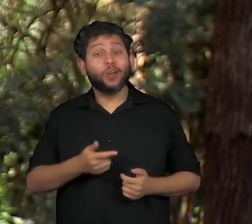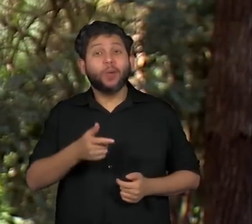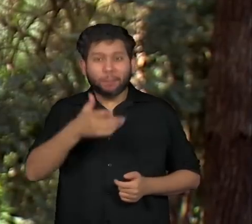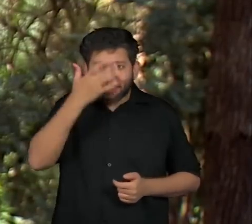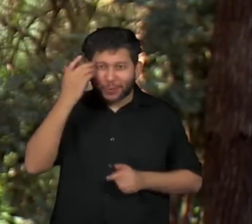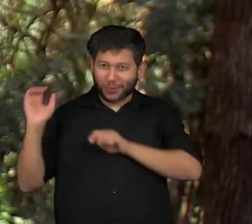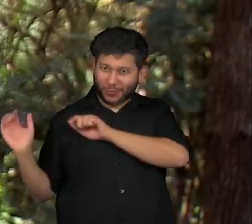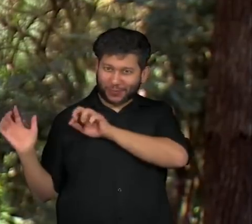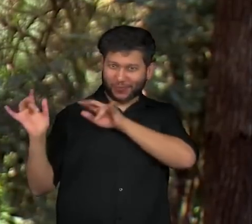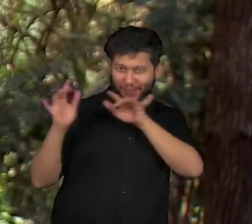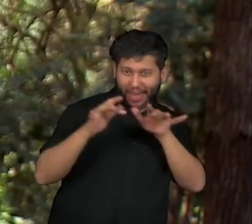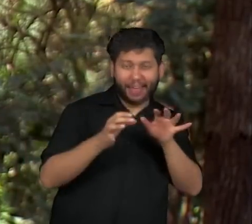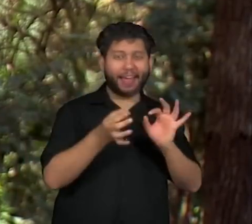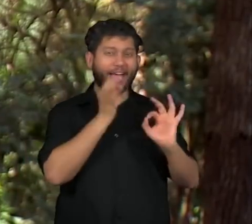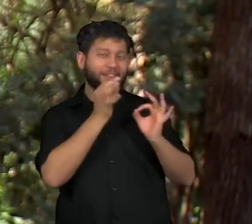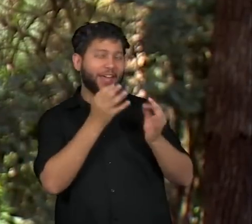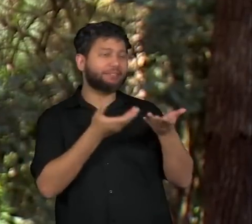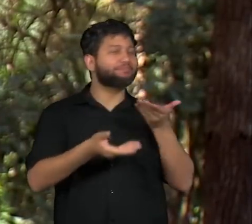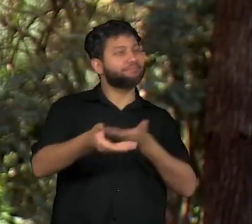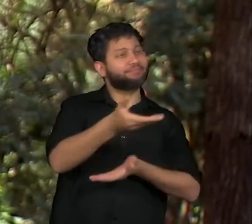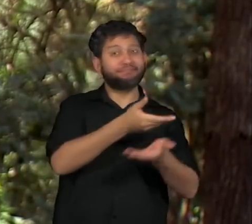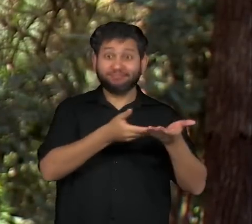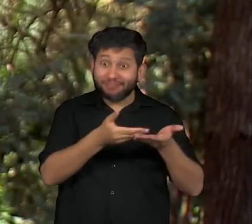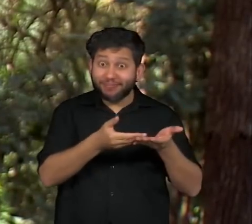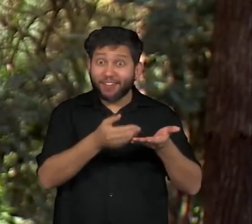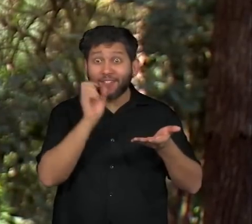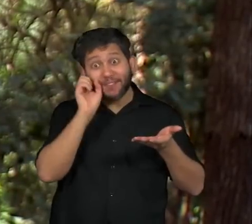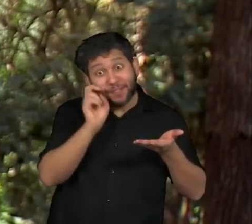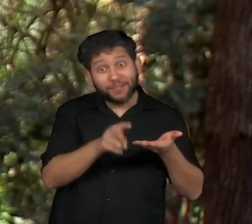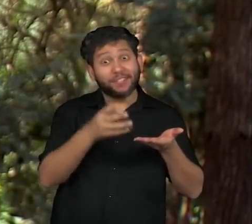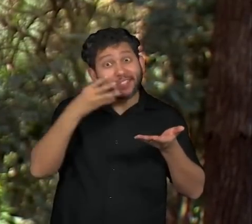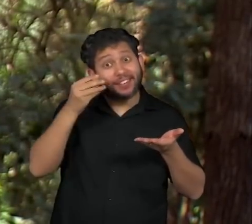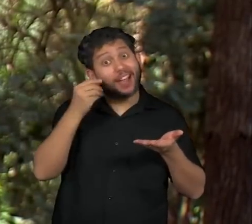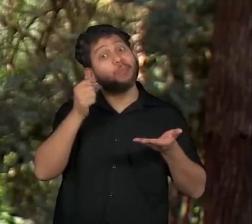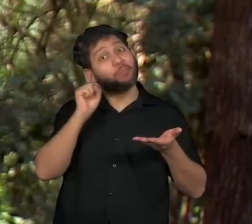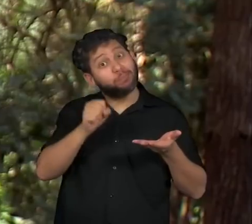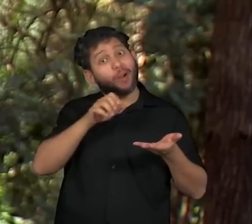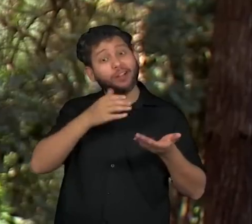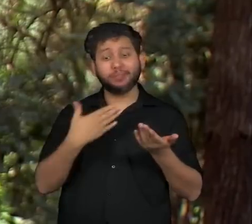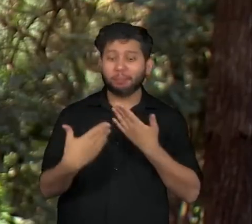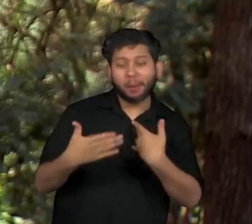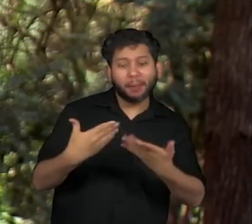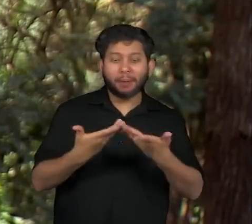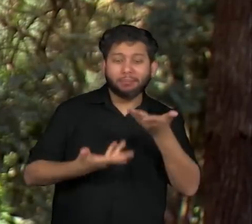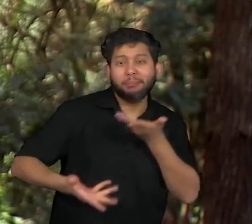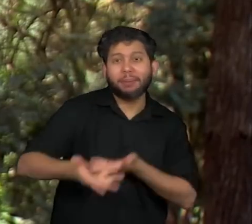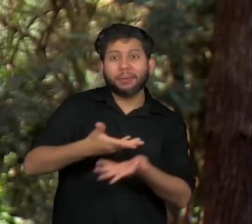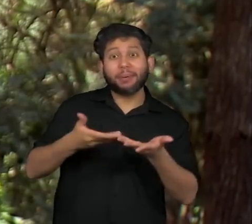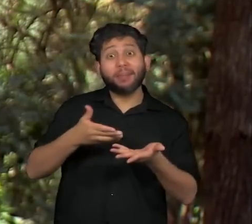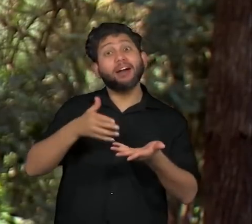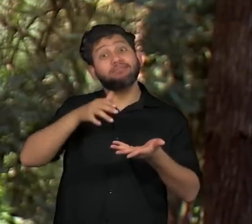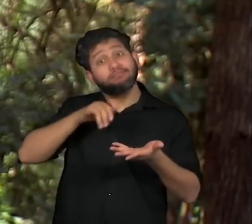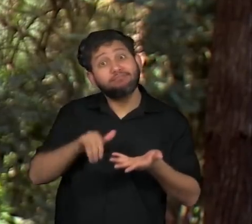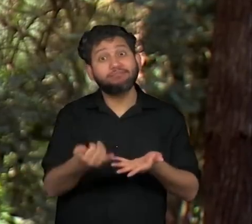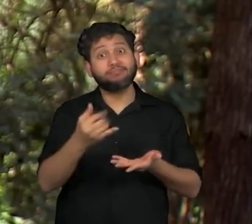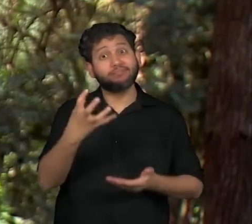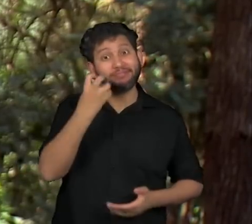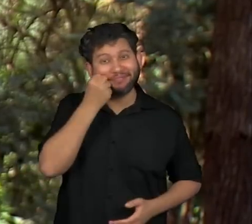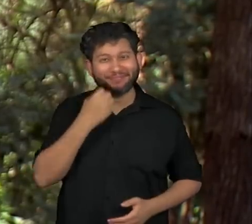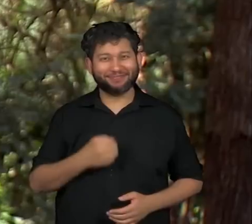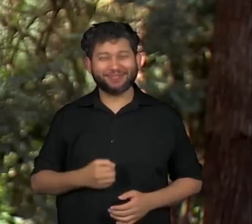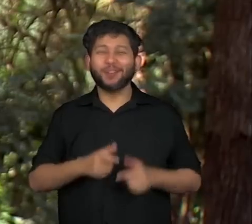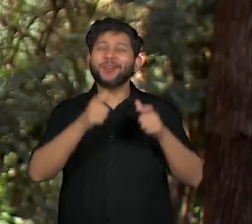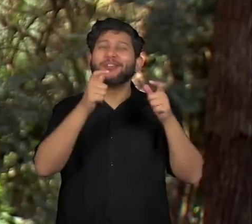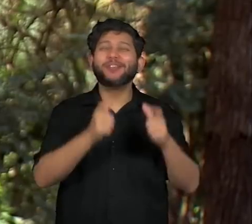onde os frequentadores podem conhecer e interagir com os felinos. Esses espaços, que unem café e paixão pelos